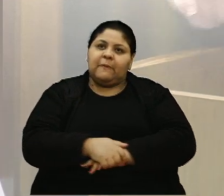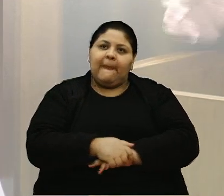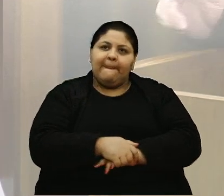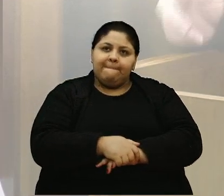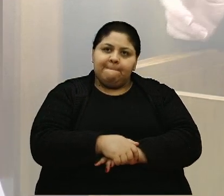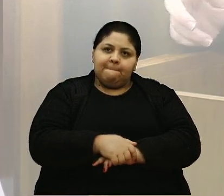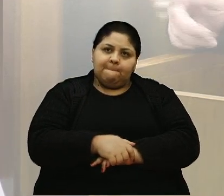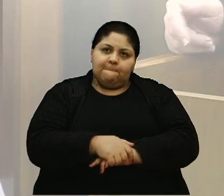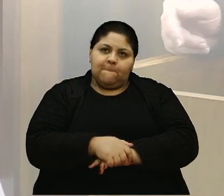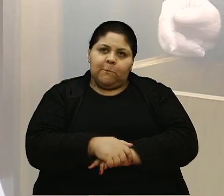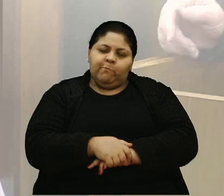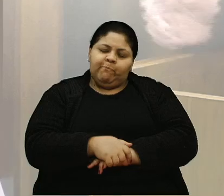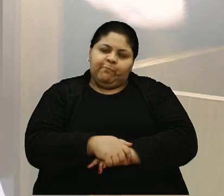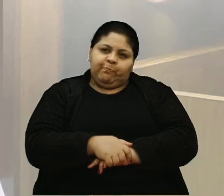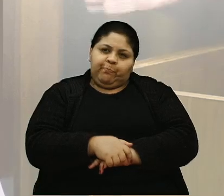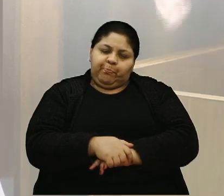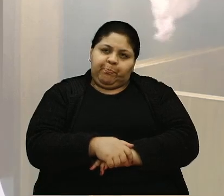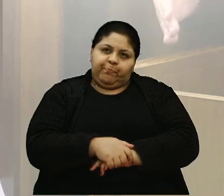Isso aqui.